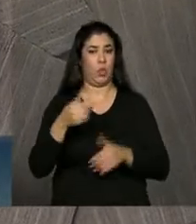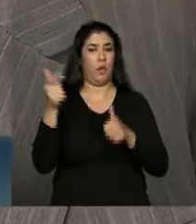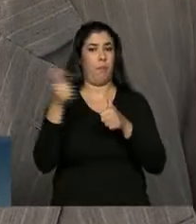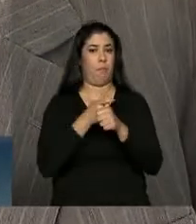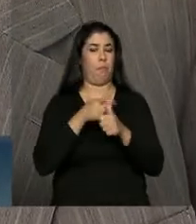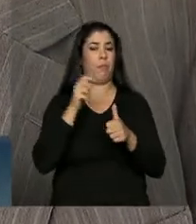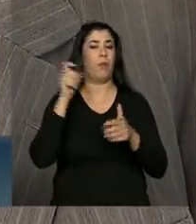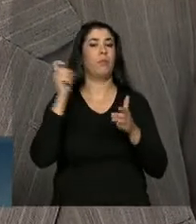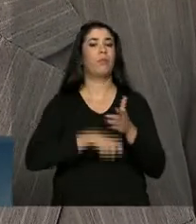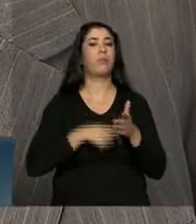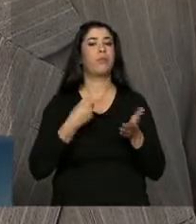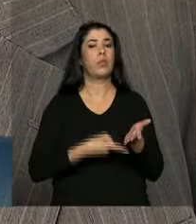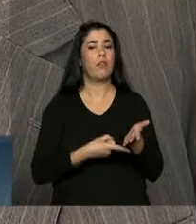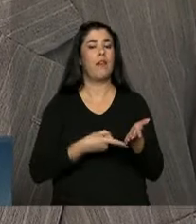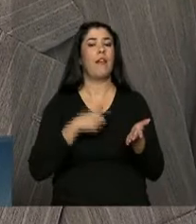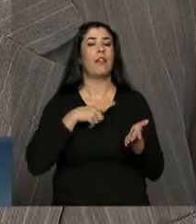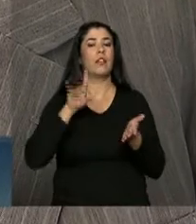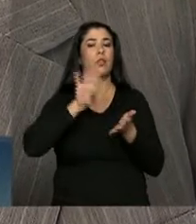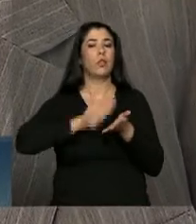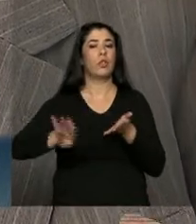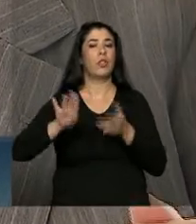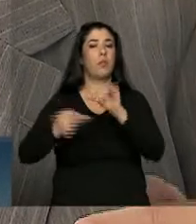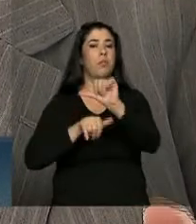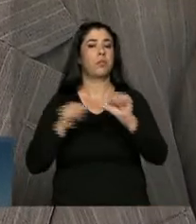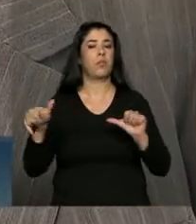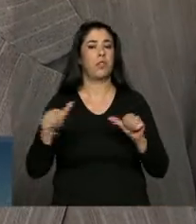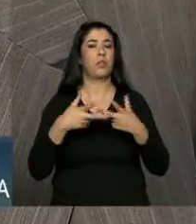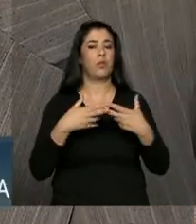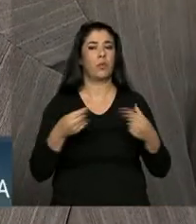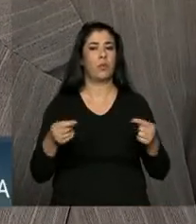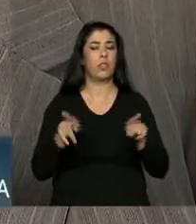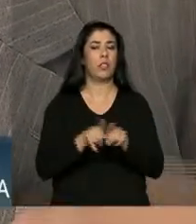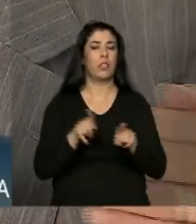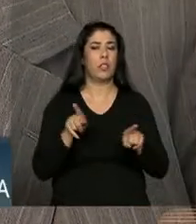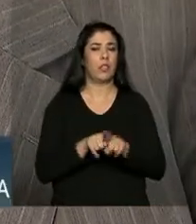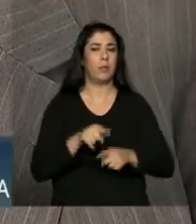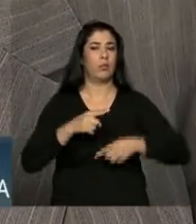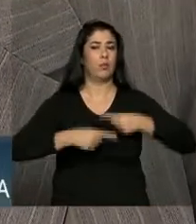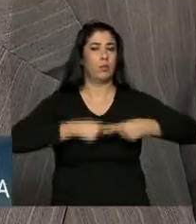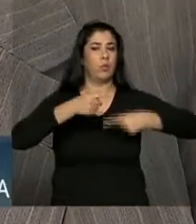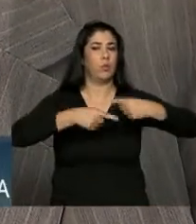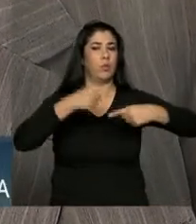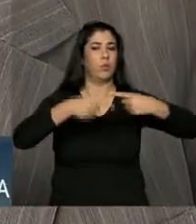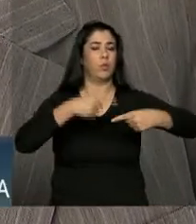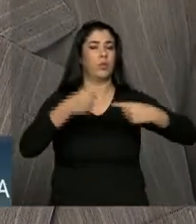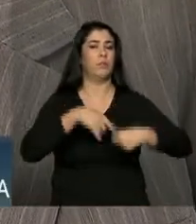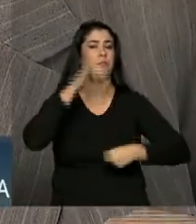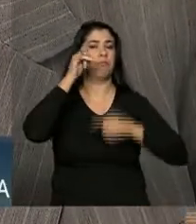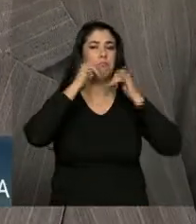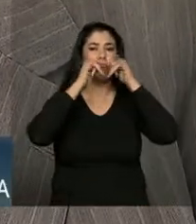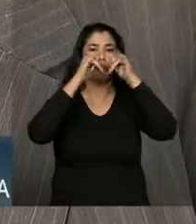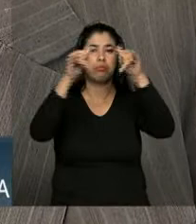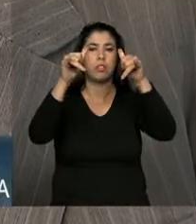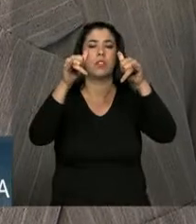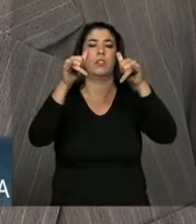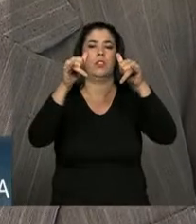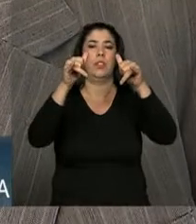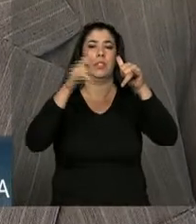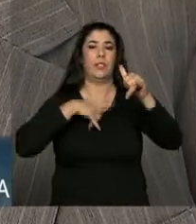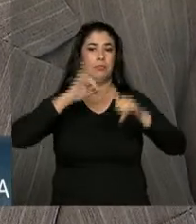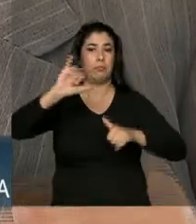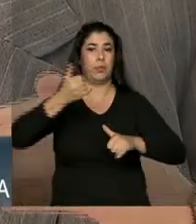ao desonerar este investimento e desonerar a geração da energia solar